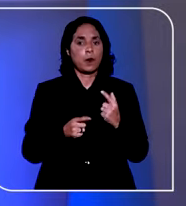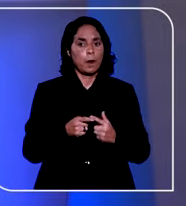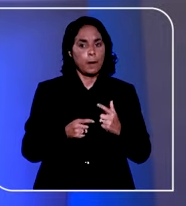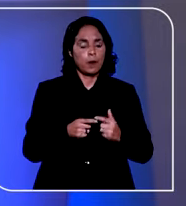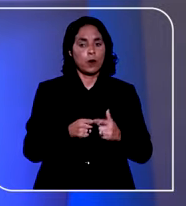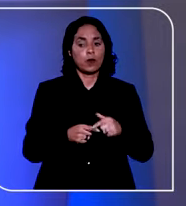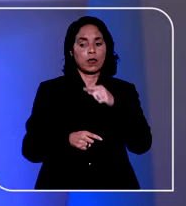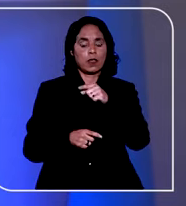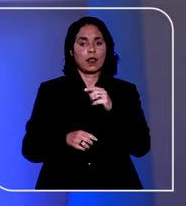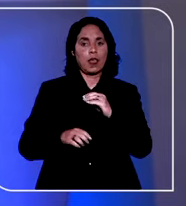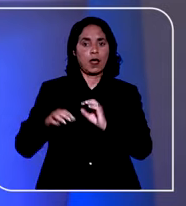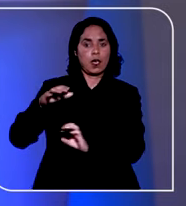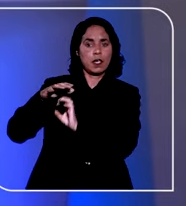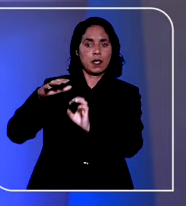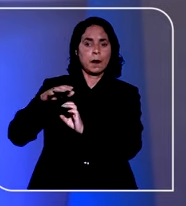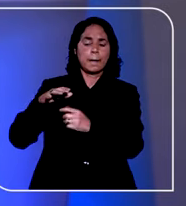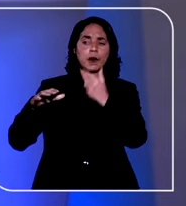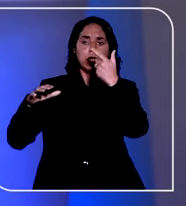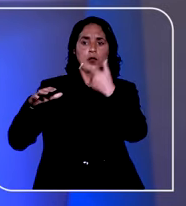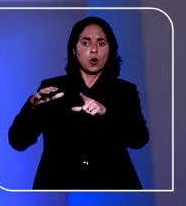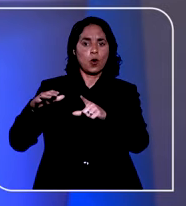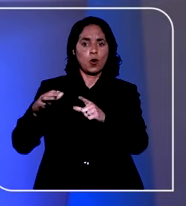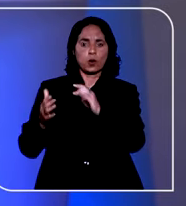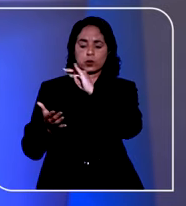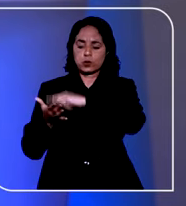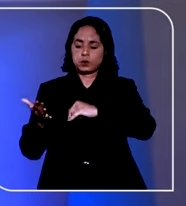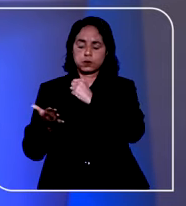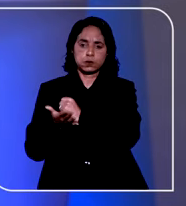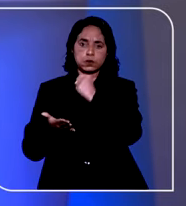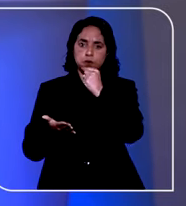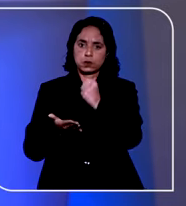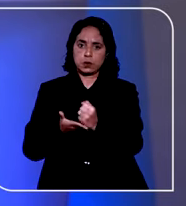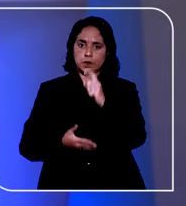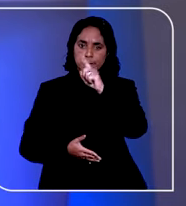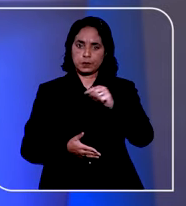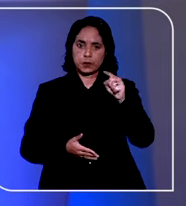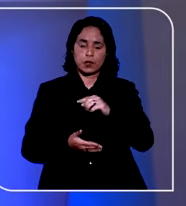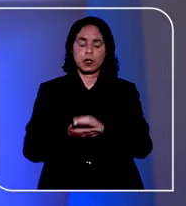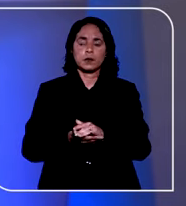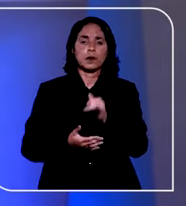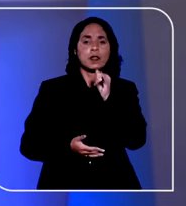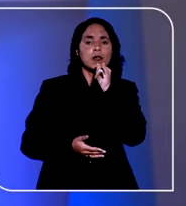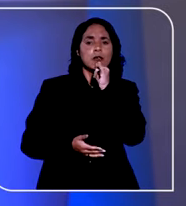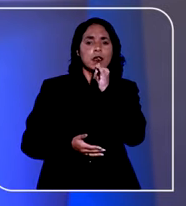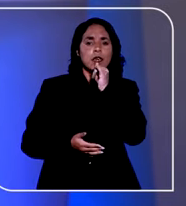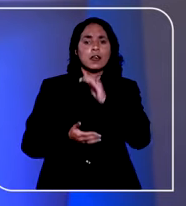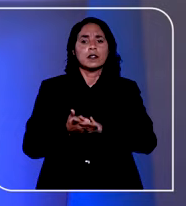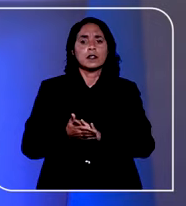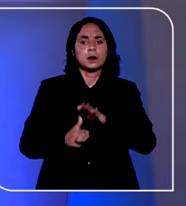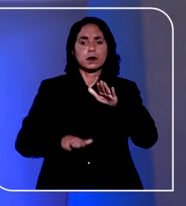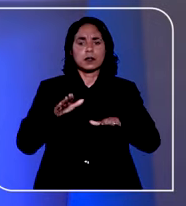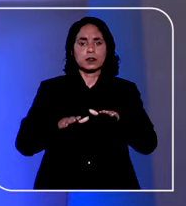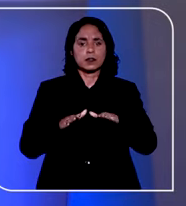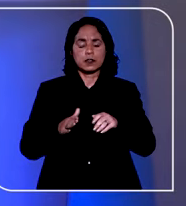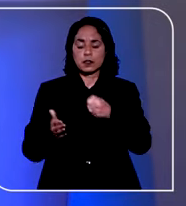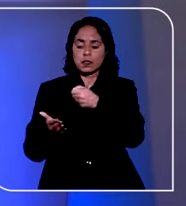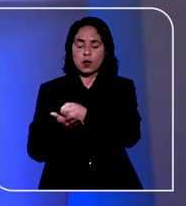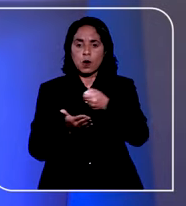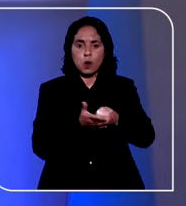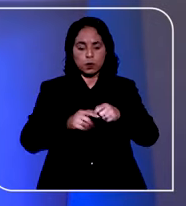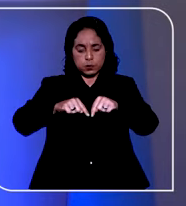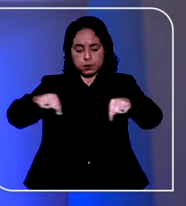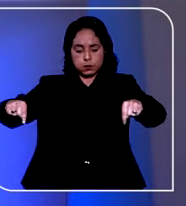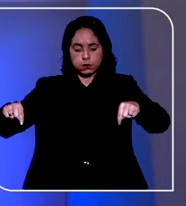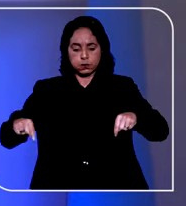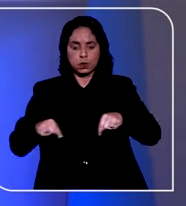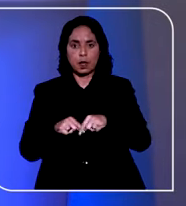ou negligência no cumprimento de um contrato um exemplo é quando no caso de compra de imóvel na planta A